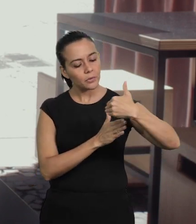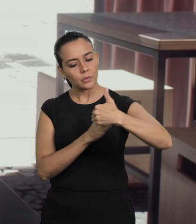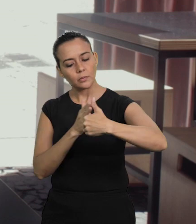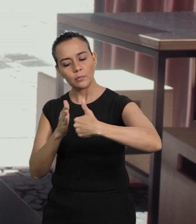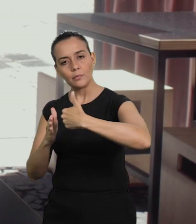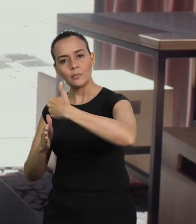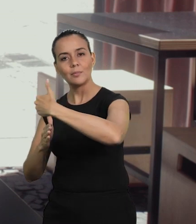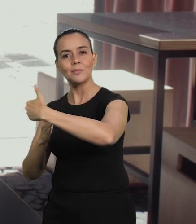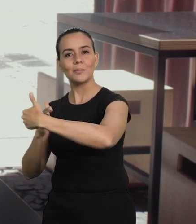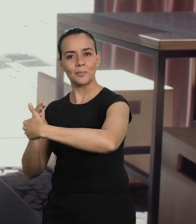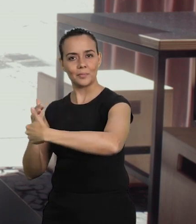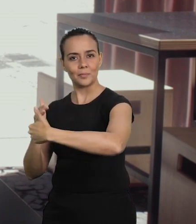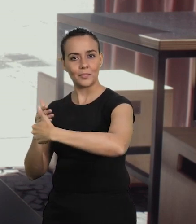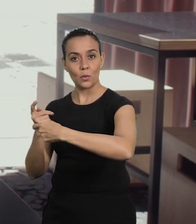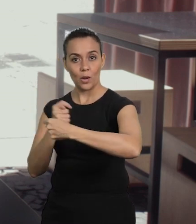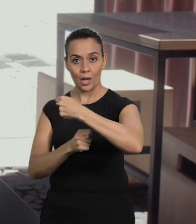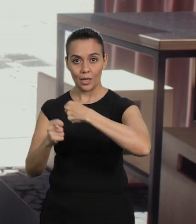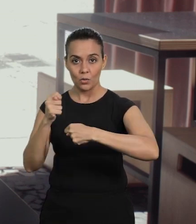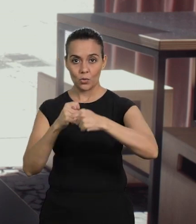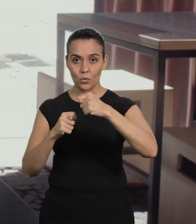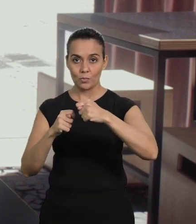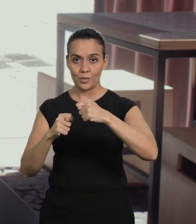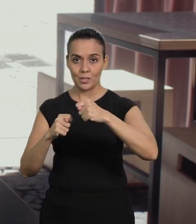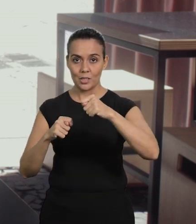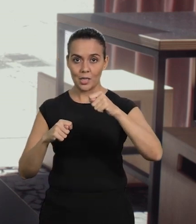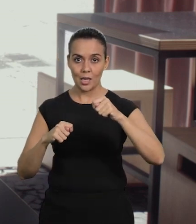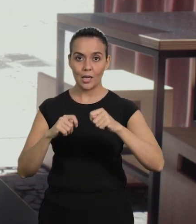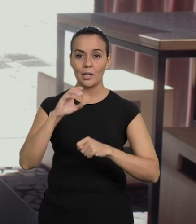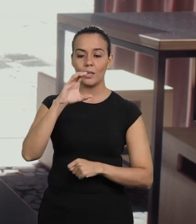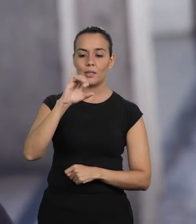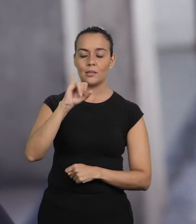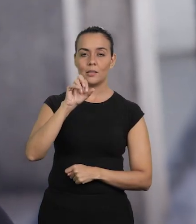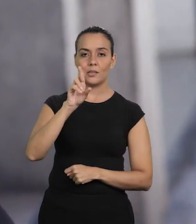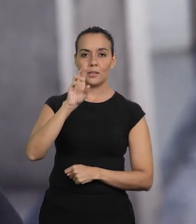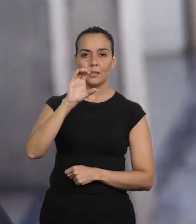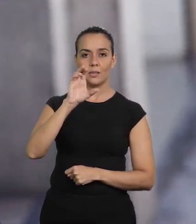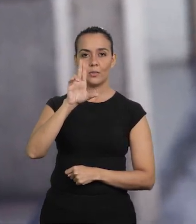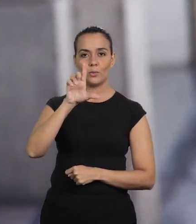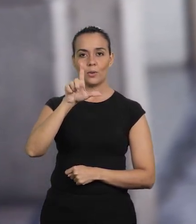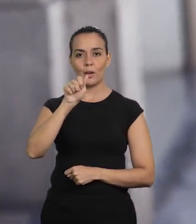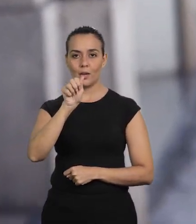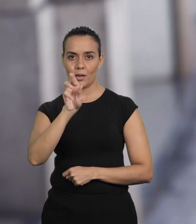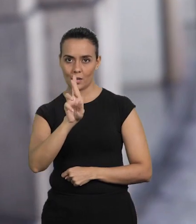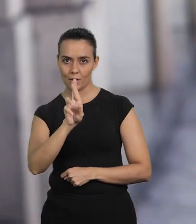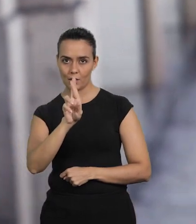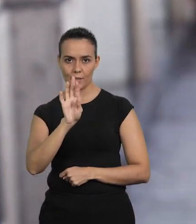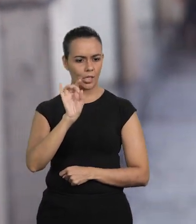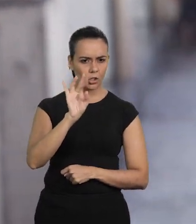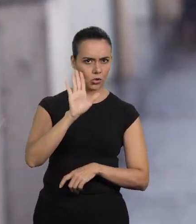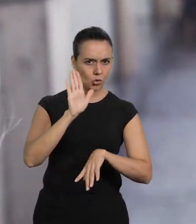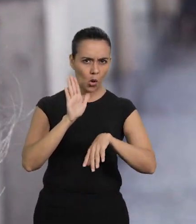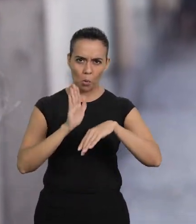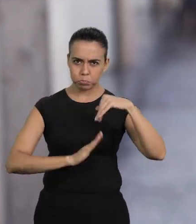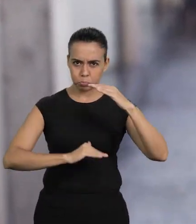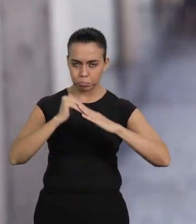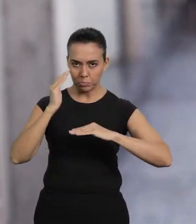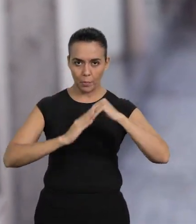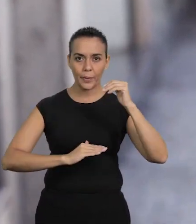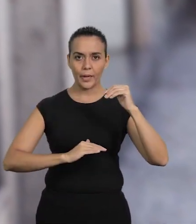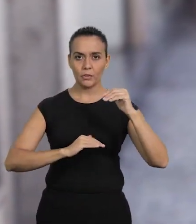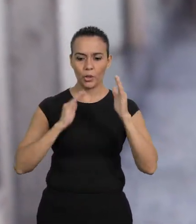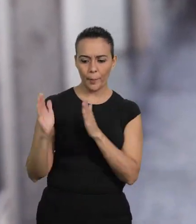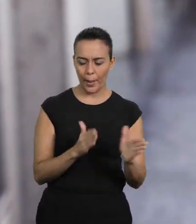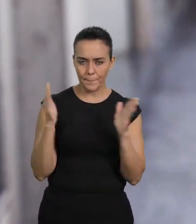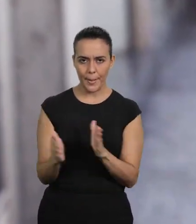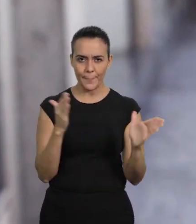outro universo, né? Primeiro que ela não está só focada na produção de objetos e coisas assim, né? E serviços e tudo